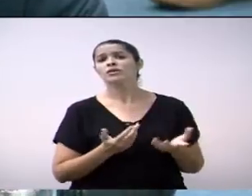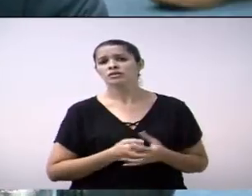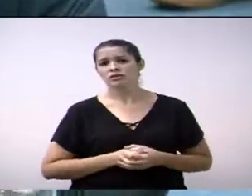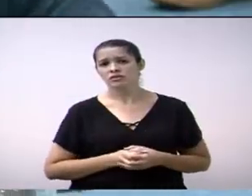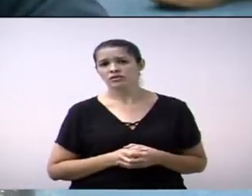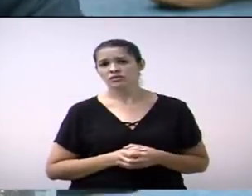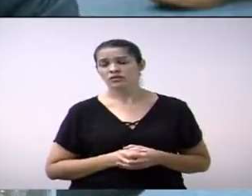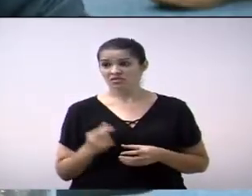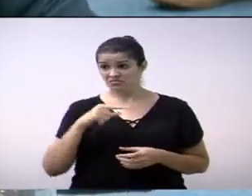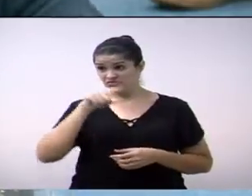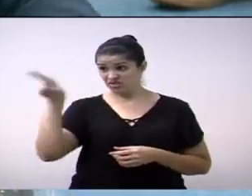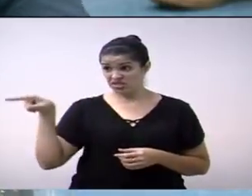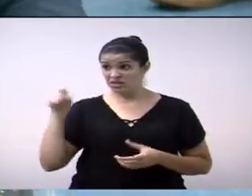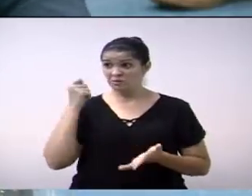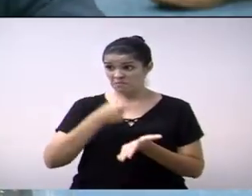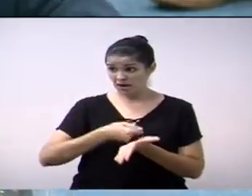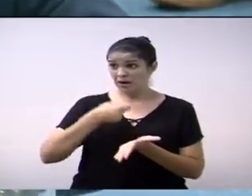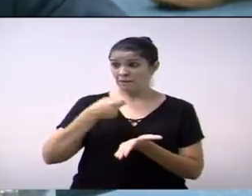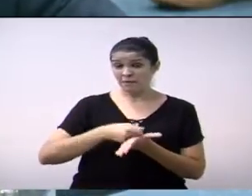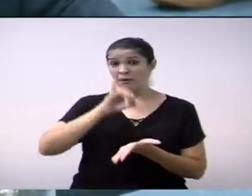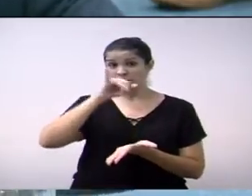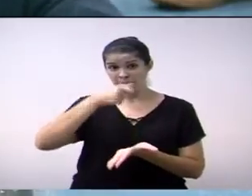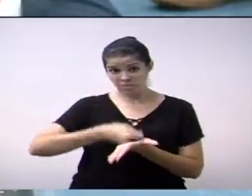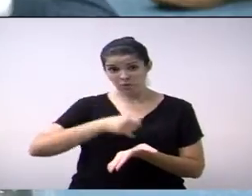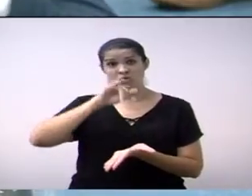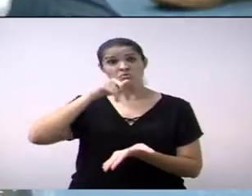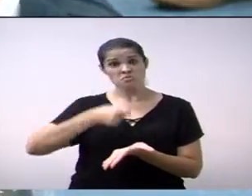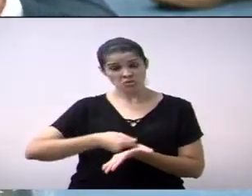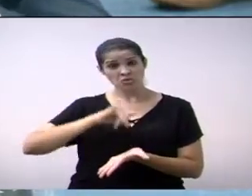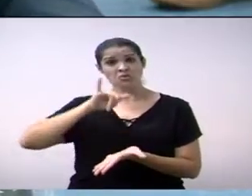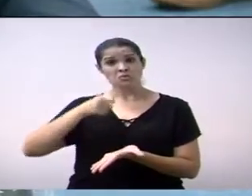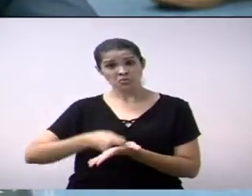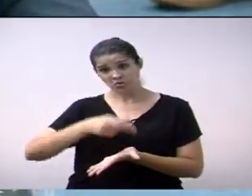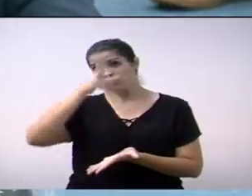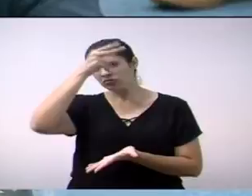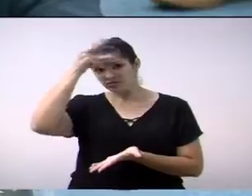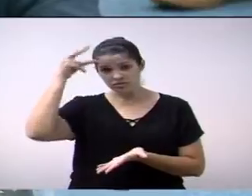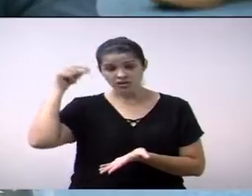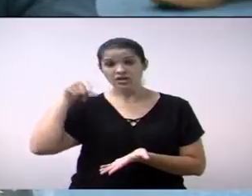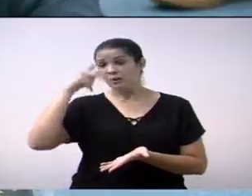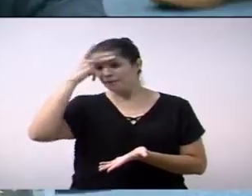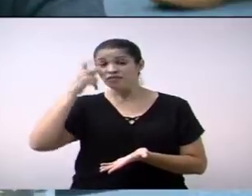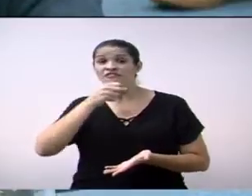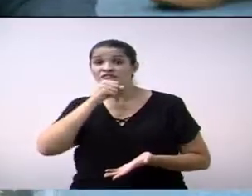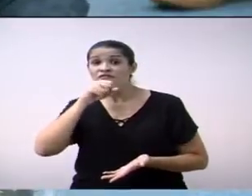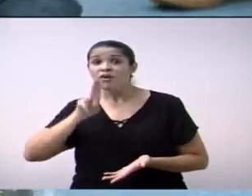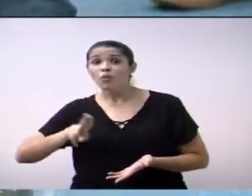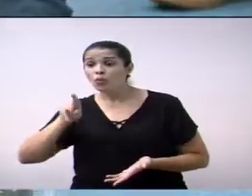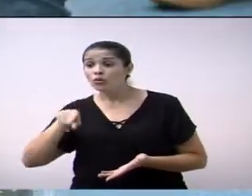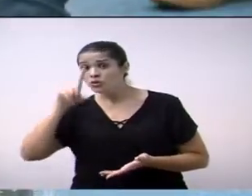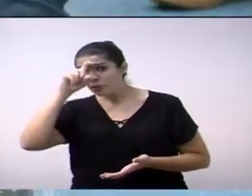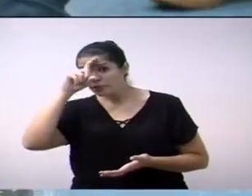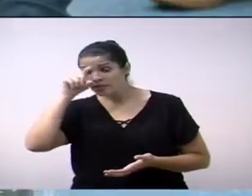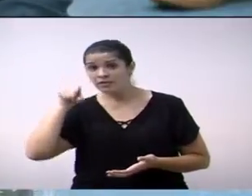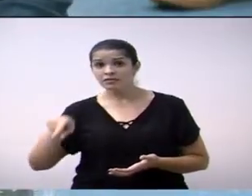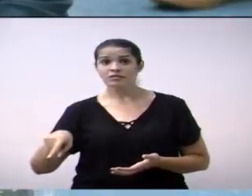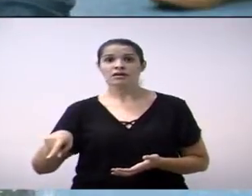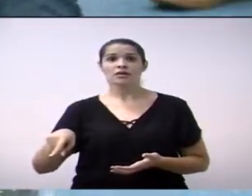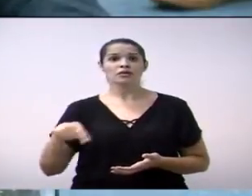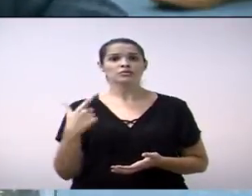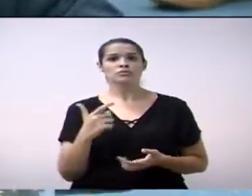tudo isso é a população, aquelas pessoas que frequentam lá o centro de geriatria. Não poderia, falando